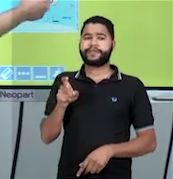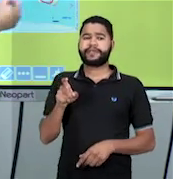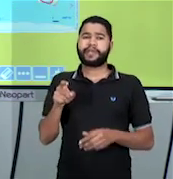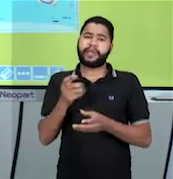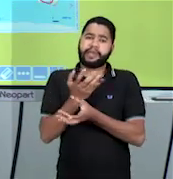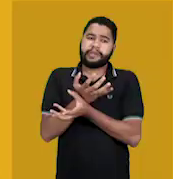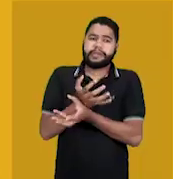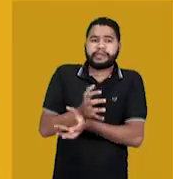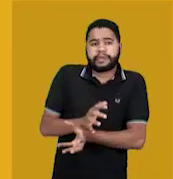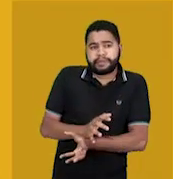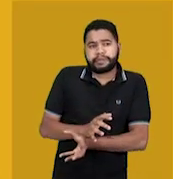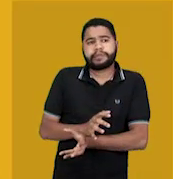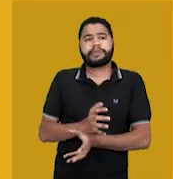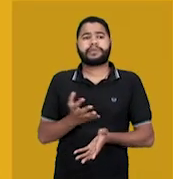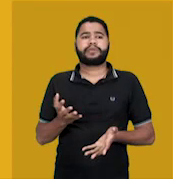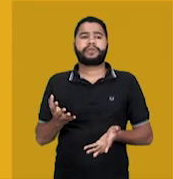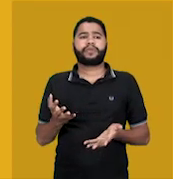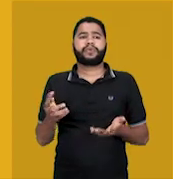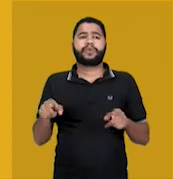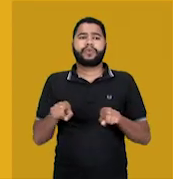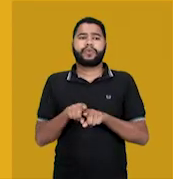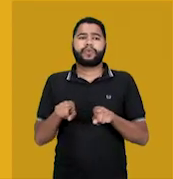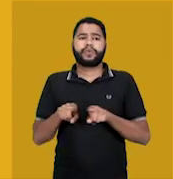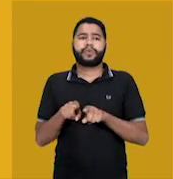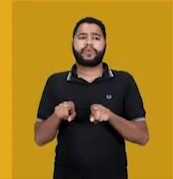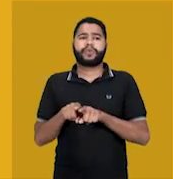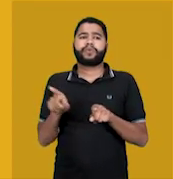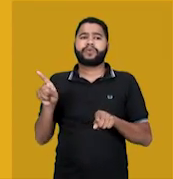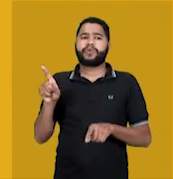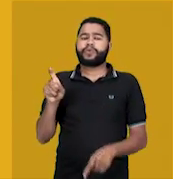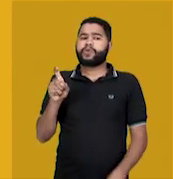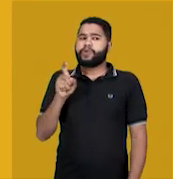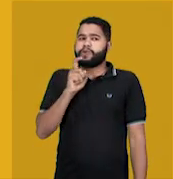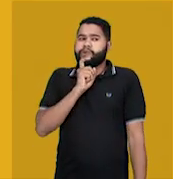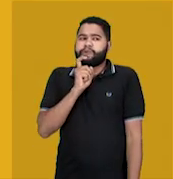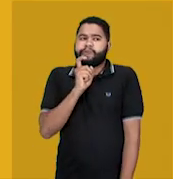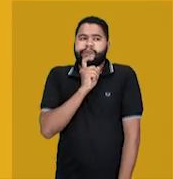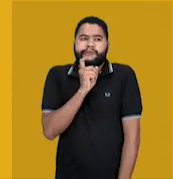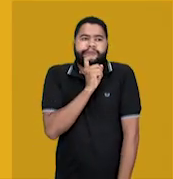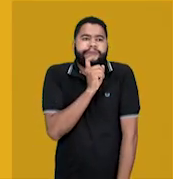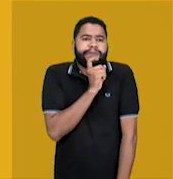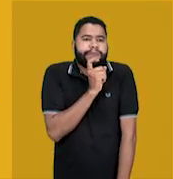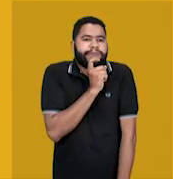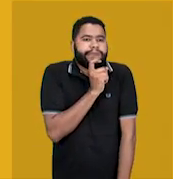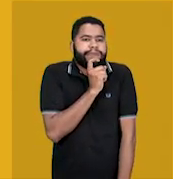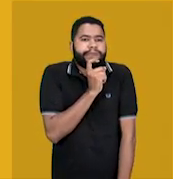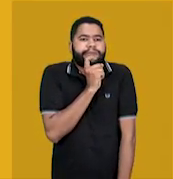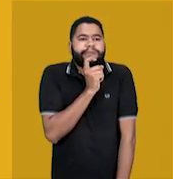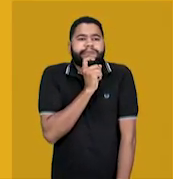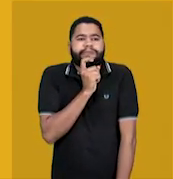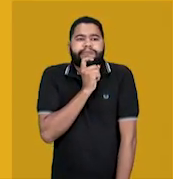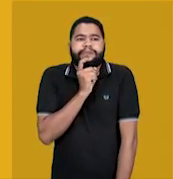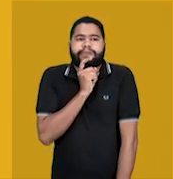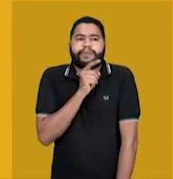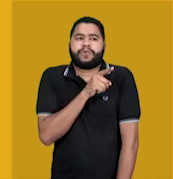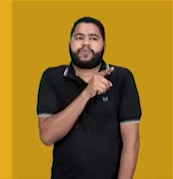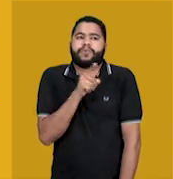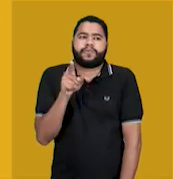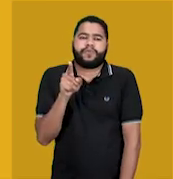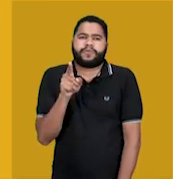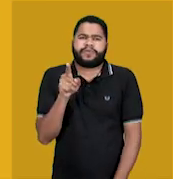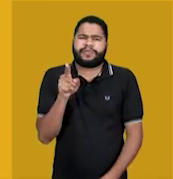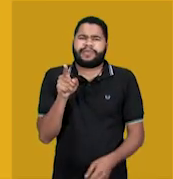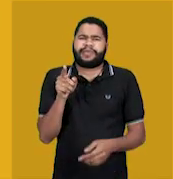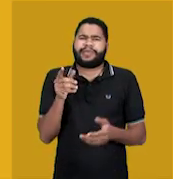deserto, por exemplo, regiões aqui de climas extremamente frios, onde você